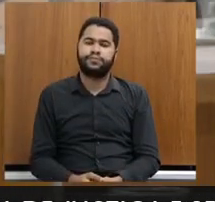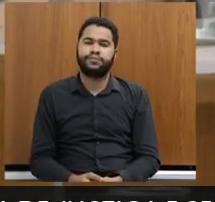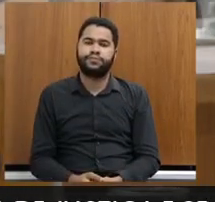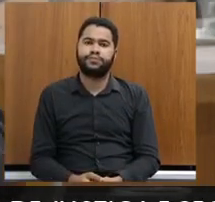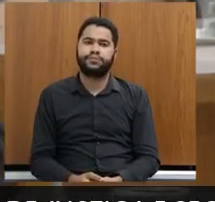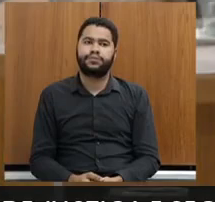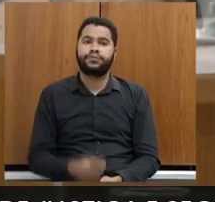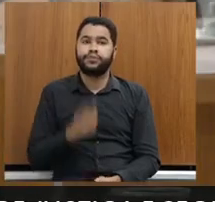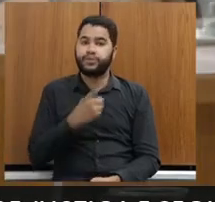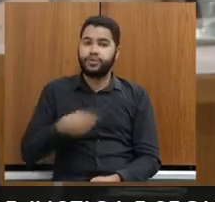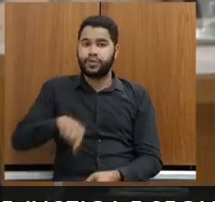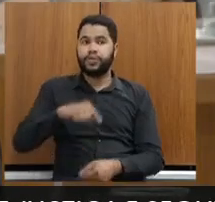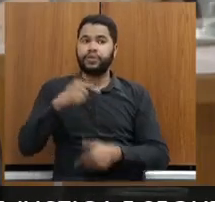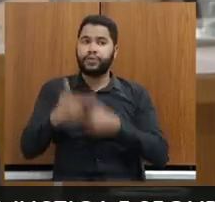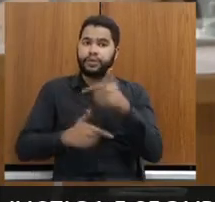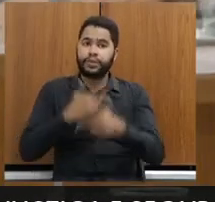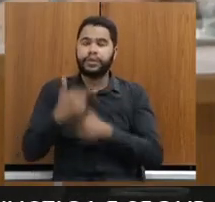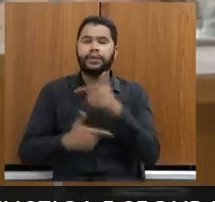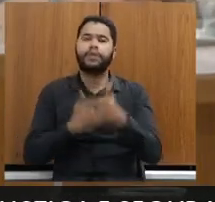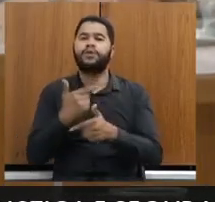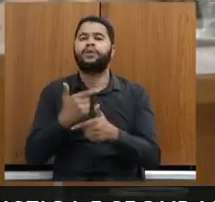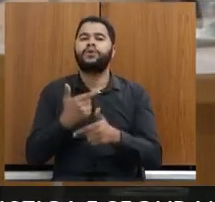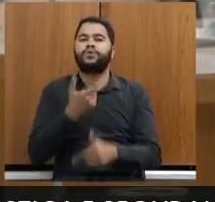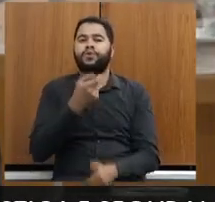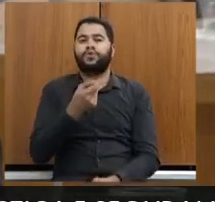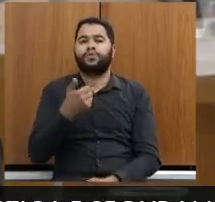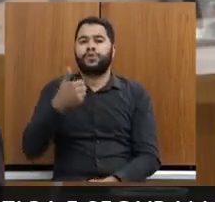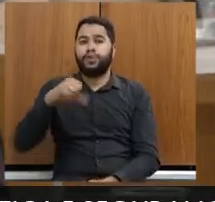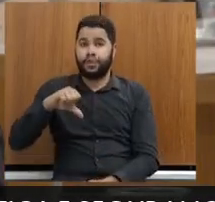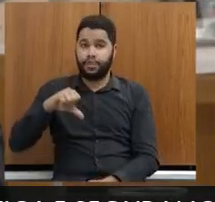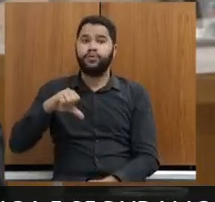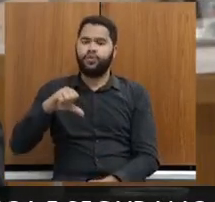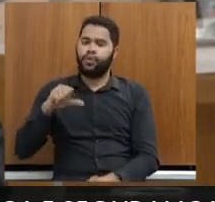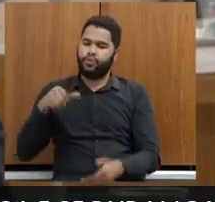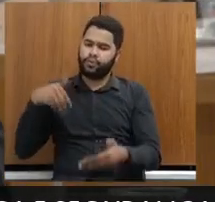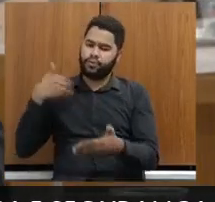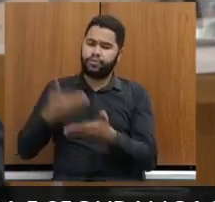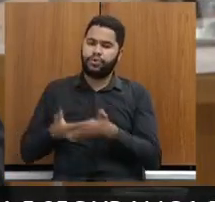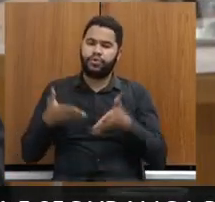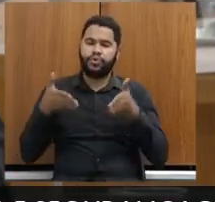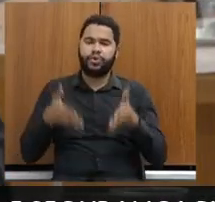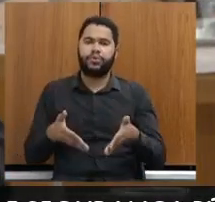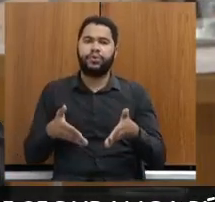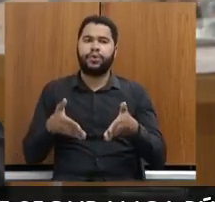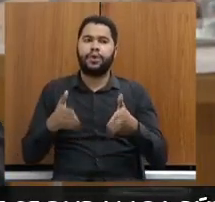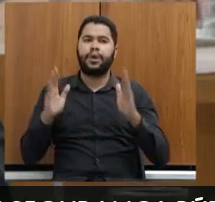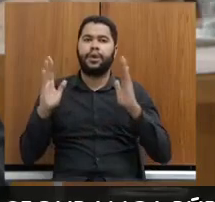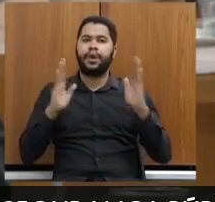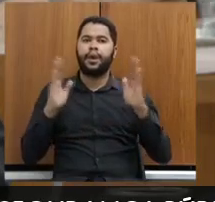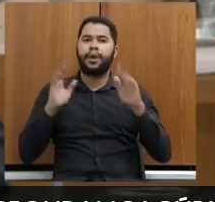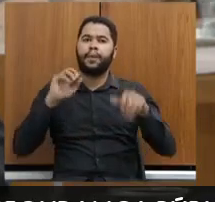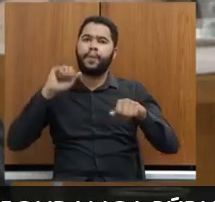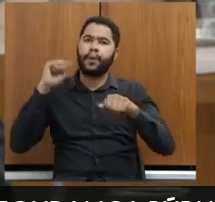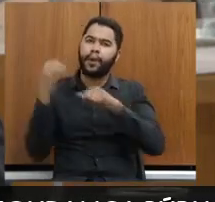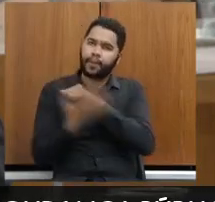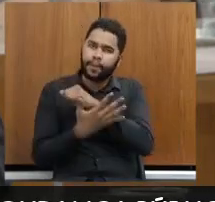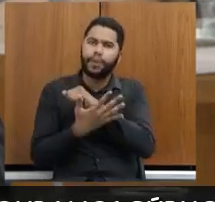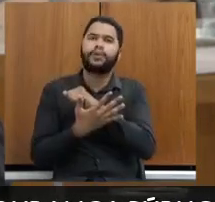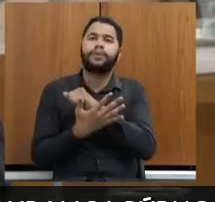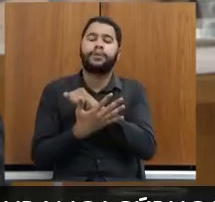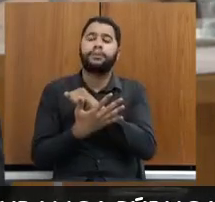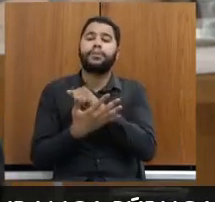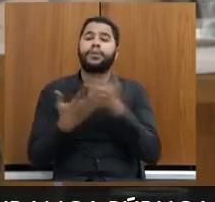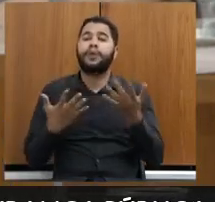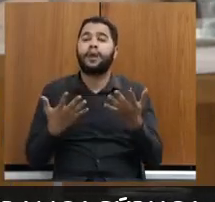e nós estamos trabalhando nesse projeto desde 2019 quando aqui Chegamos na época da pandemia no auge da pandemias